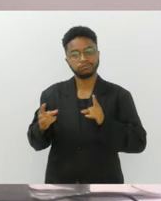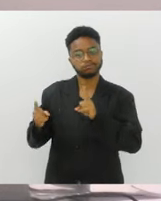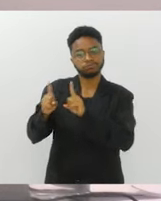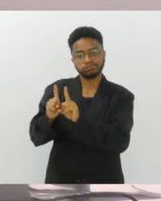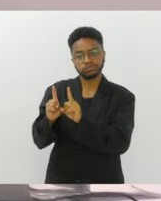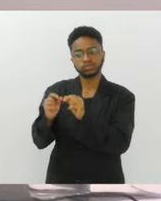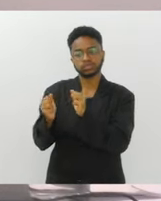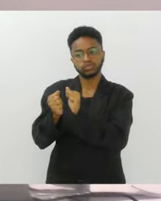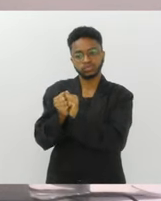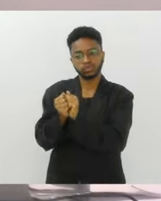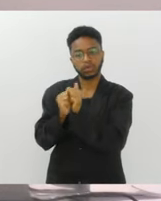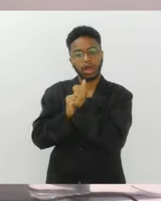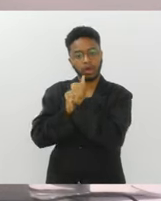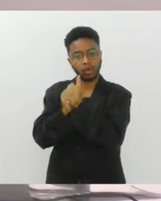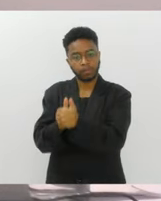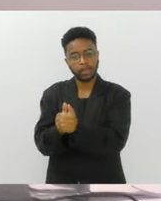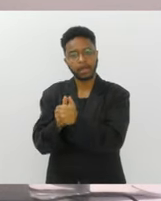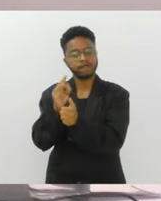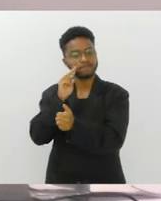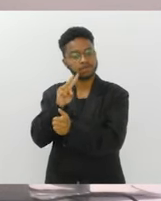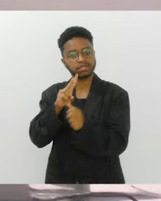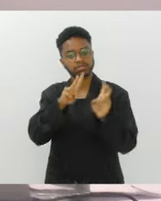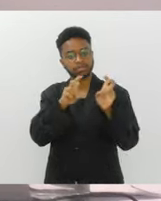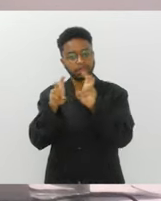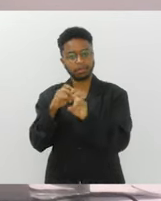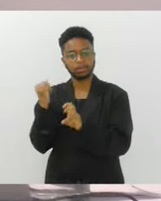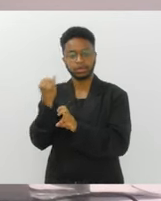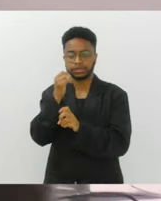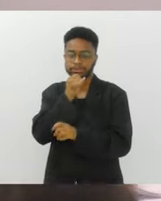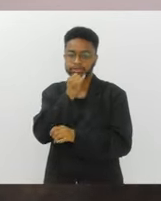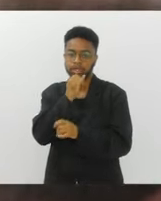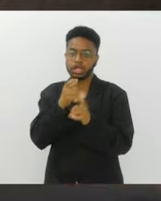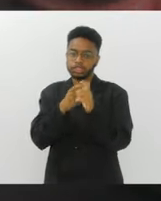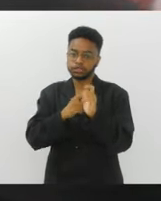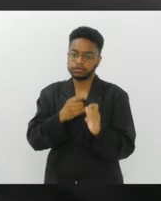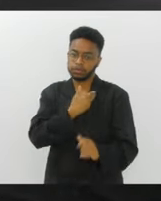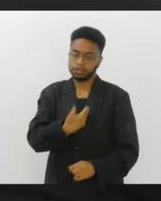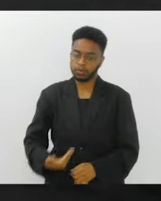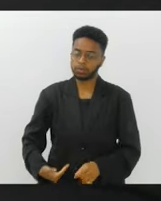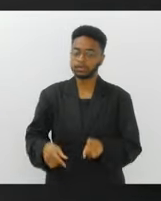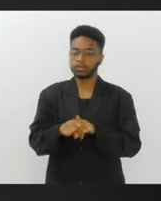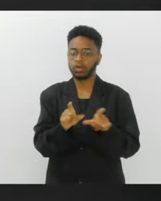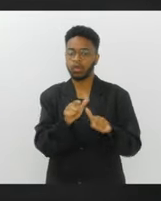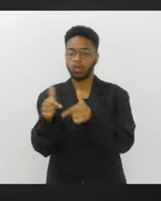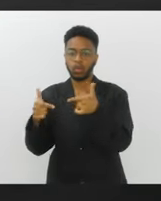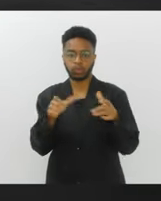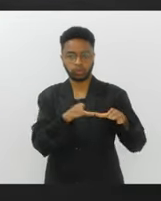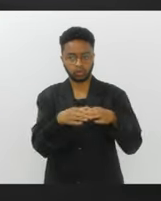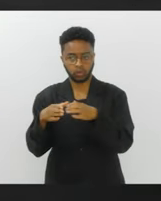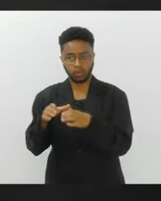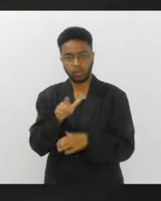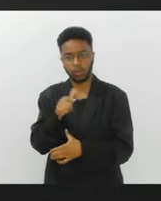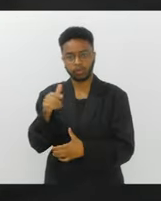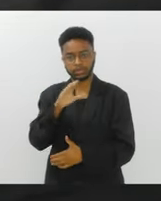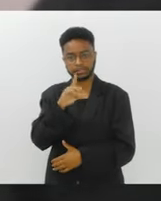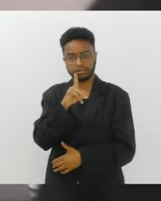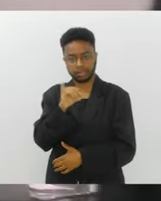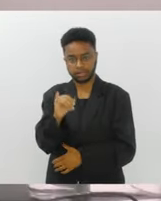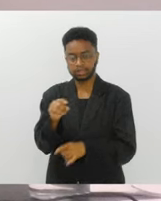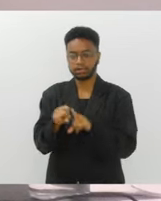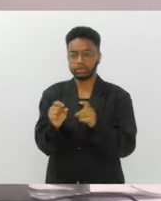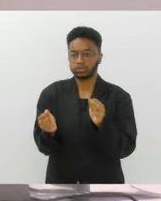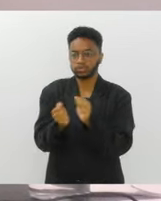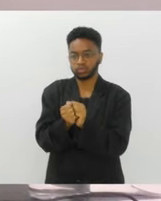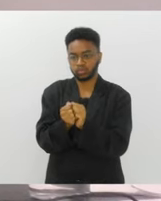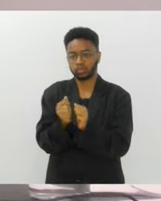Excelência, acompanhado temas relevantes aí como a dívida pública, em outras frentes parlamentares, outras CPIs, ao lado também de outro